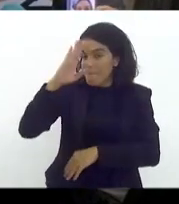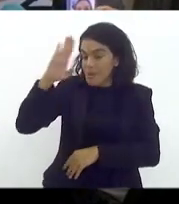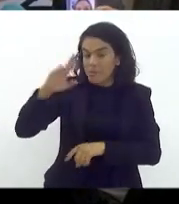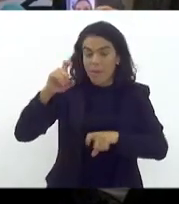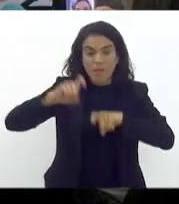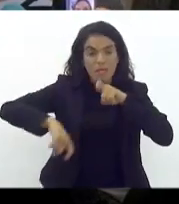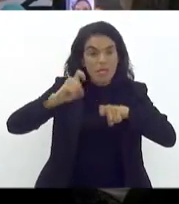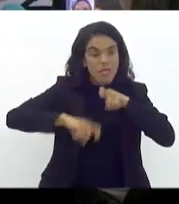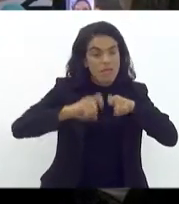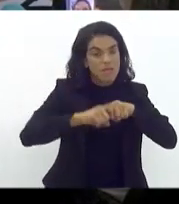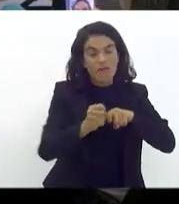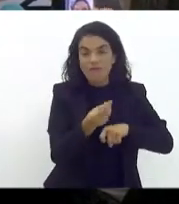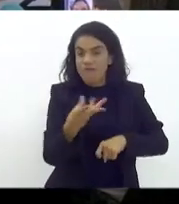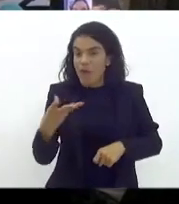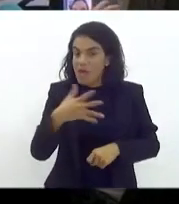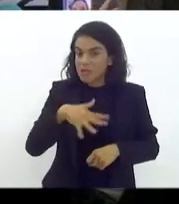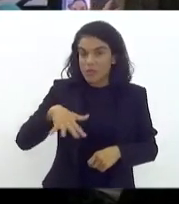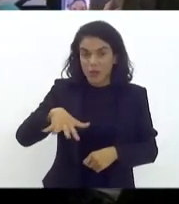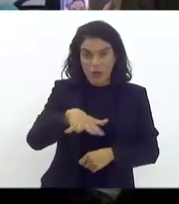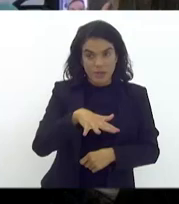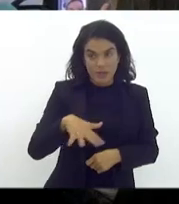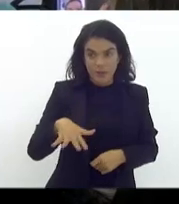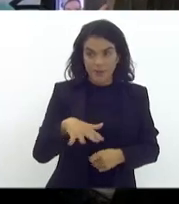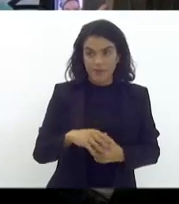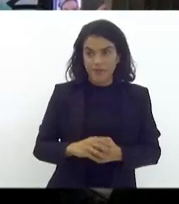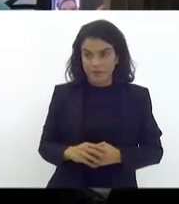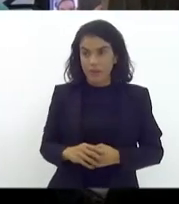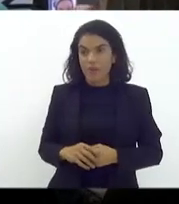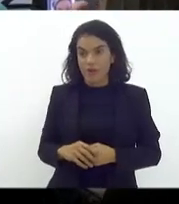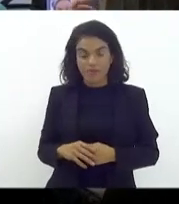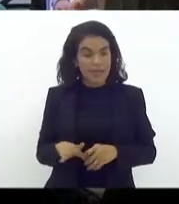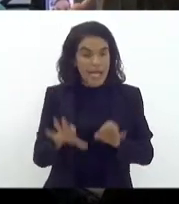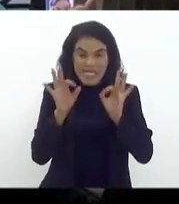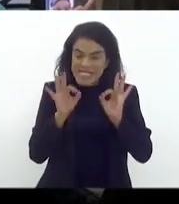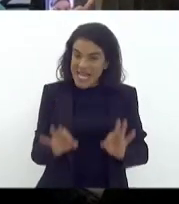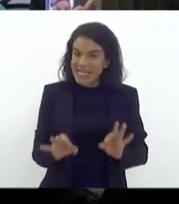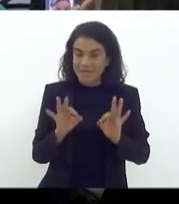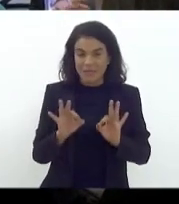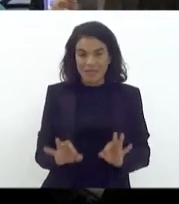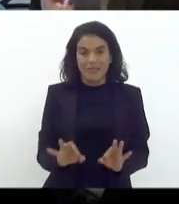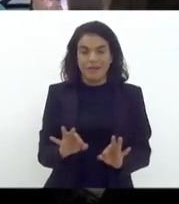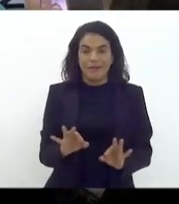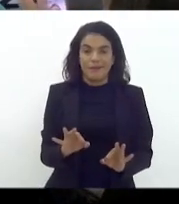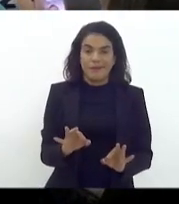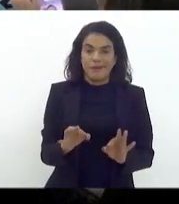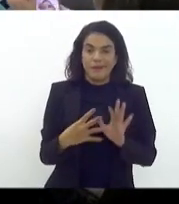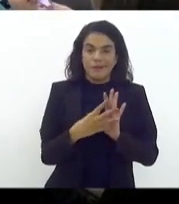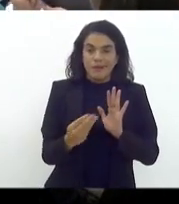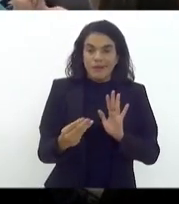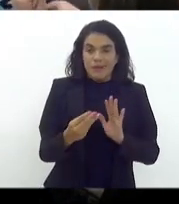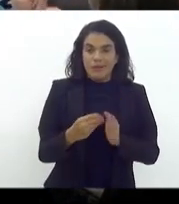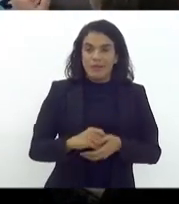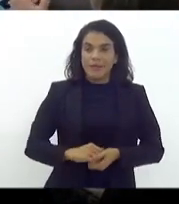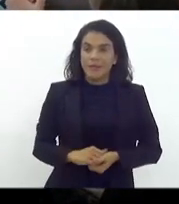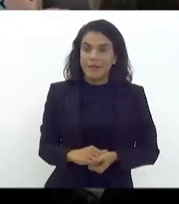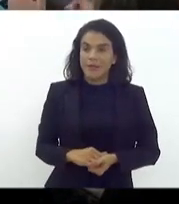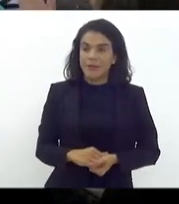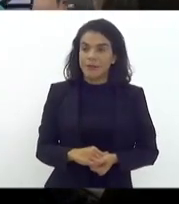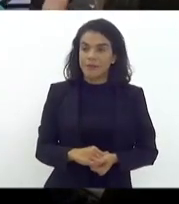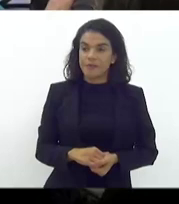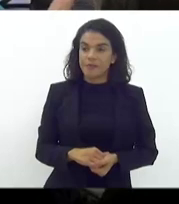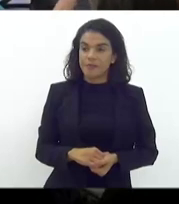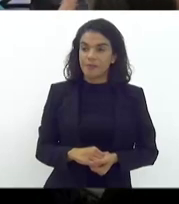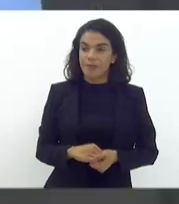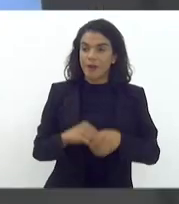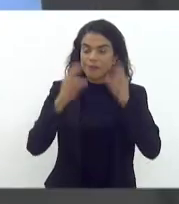eu tenho n casos que eu poderia trazer para vocês que exatamente Infelizmente exemplificam essa situação gráfica